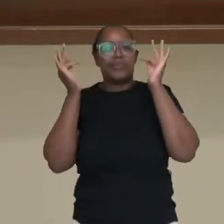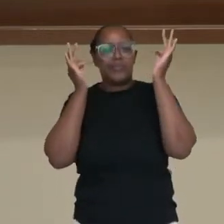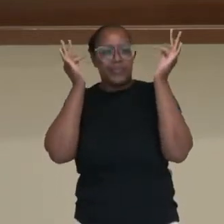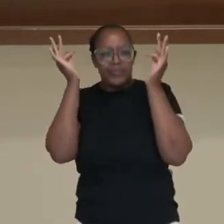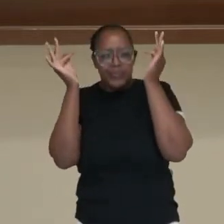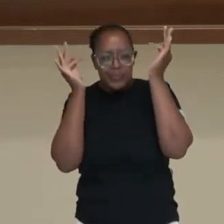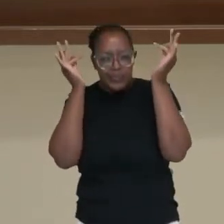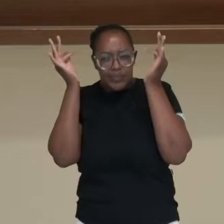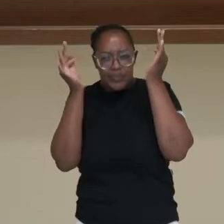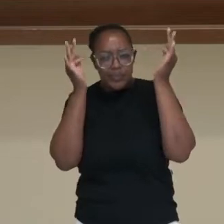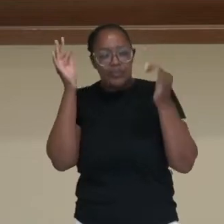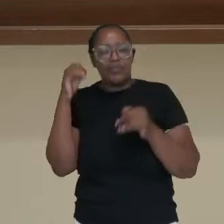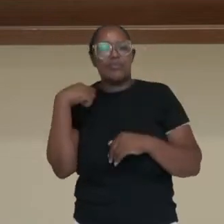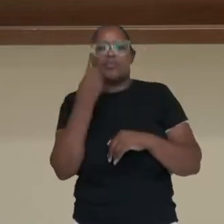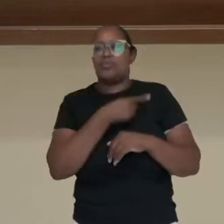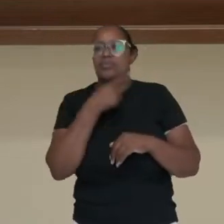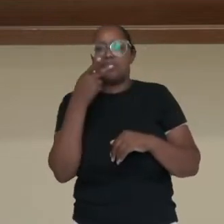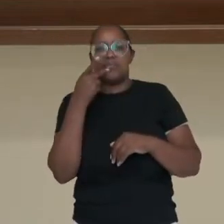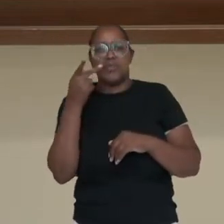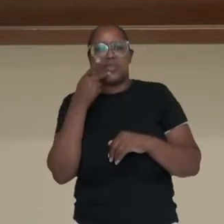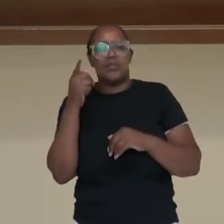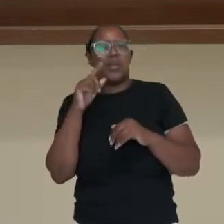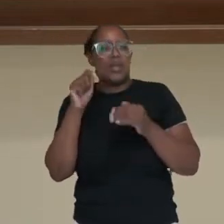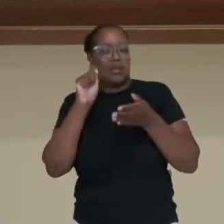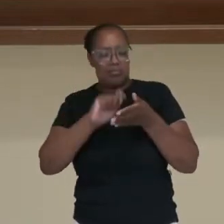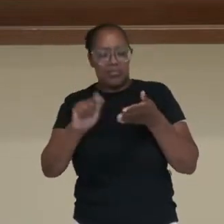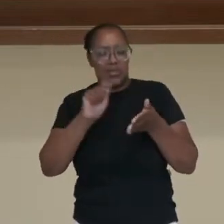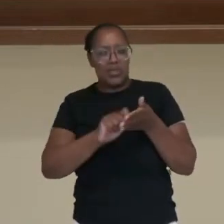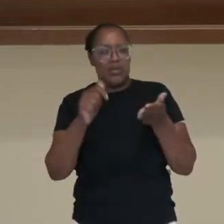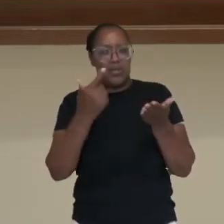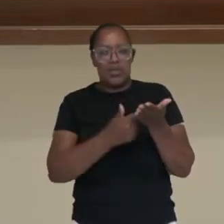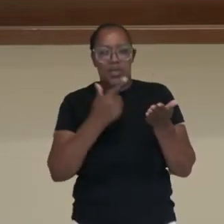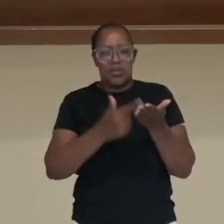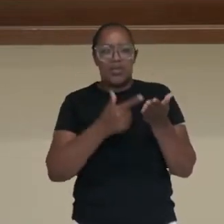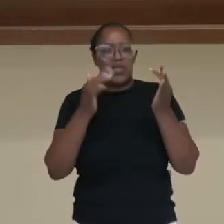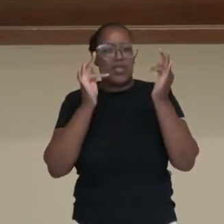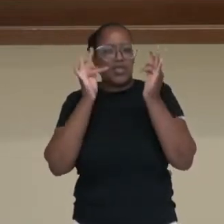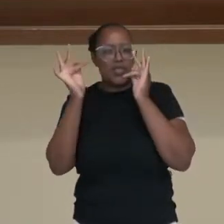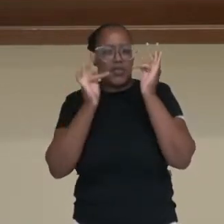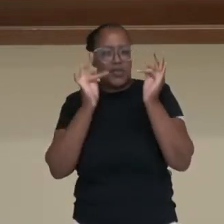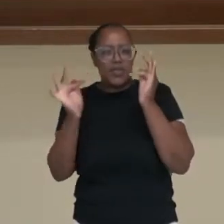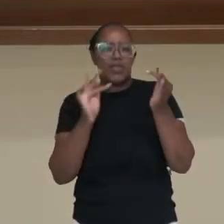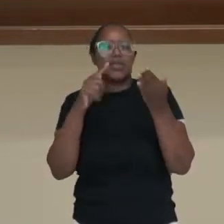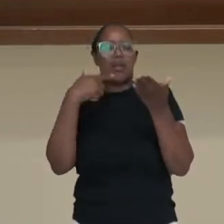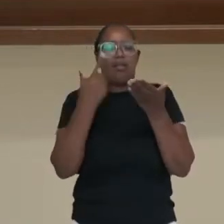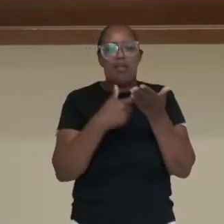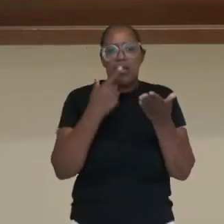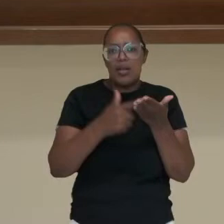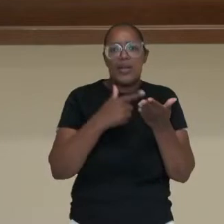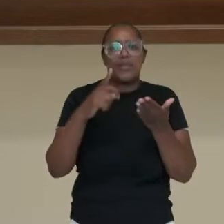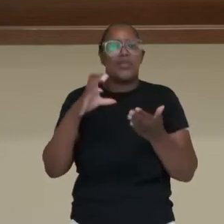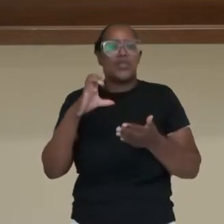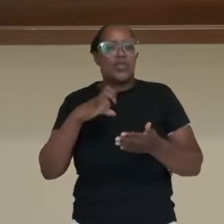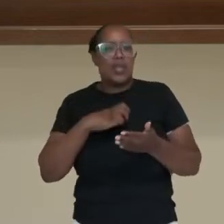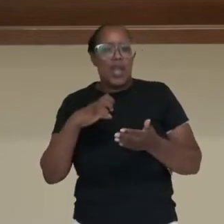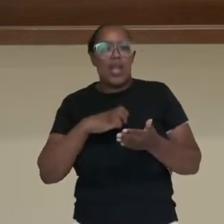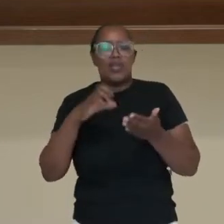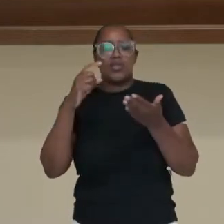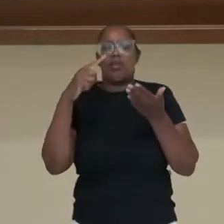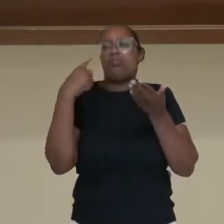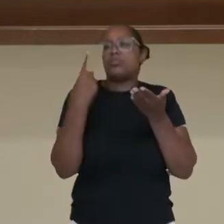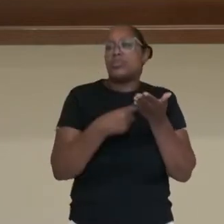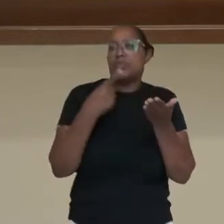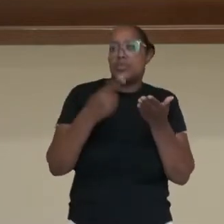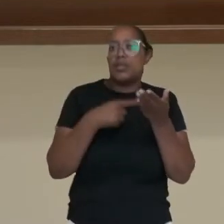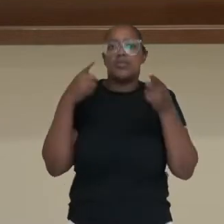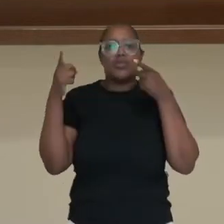ele falou de tudo, Escreveu livros de física, livros de ética, livros de metafísica, livros de política e